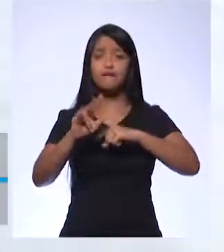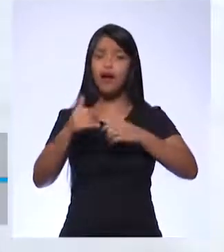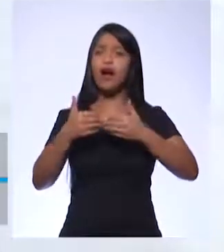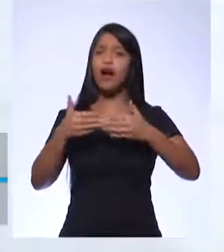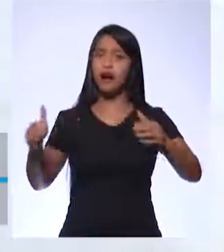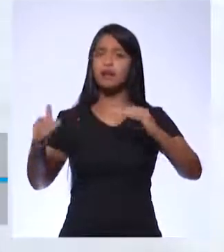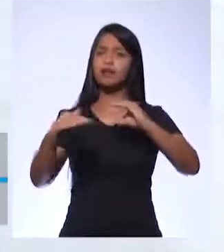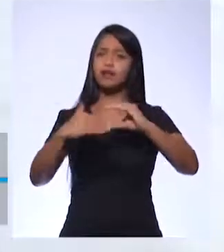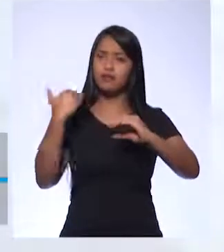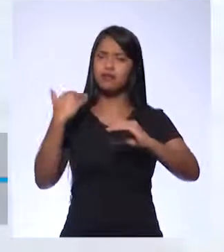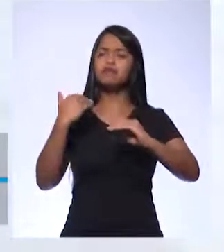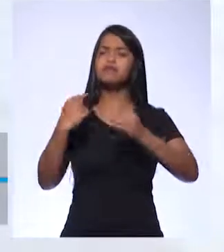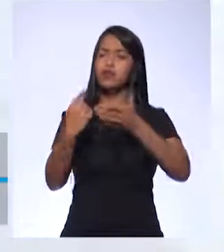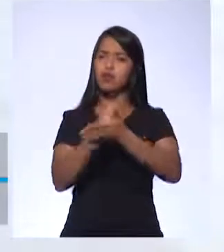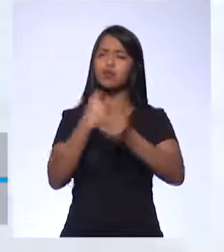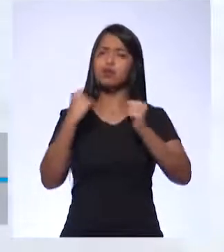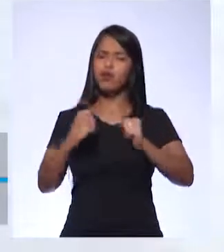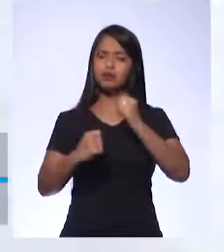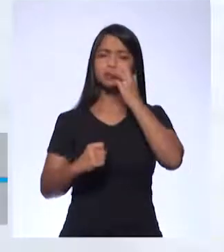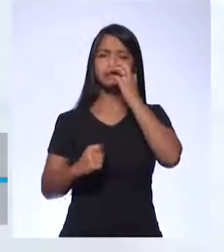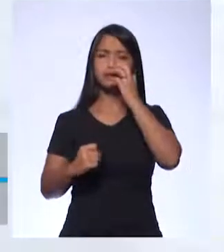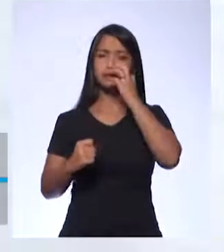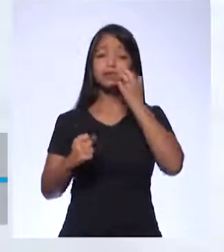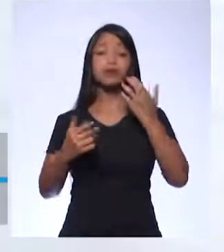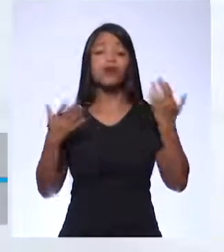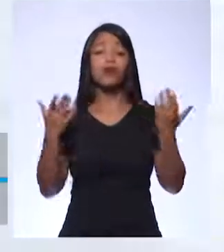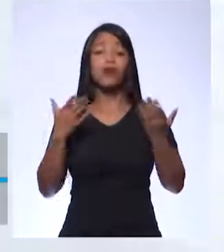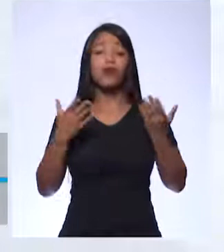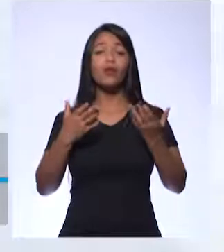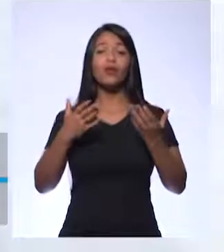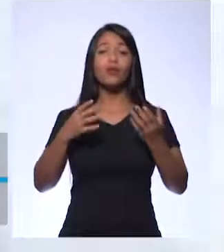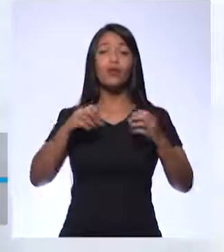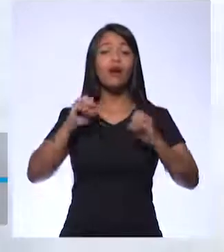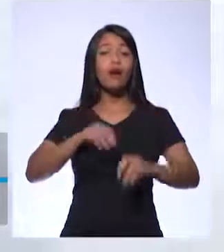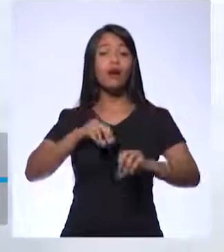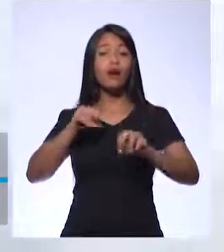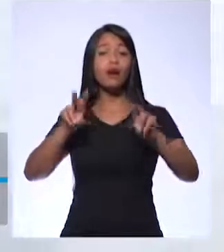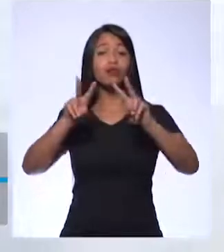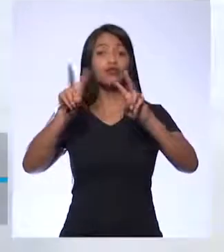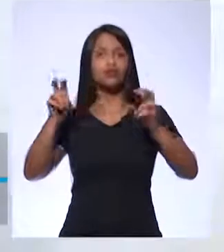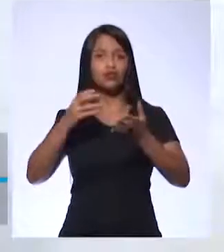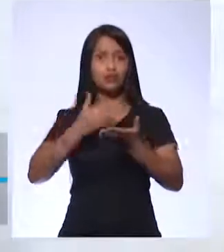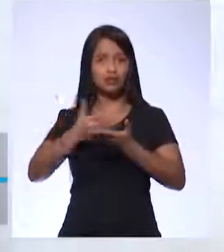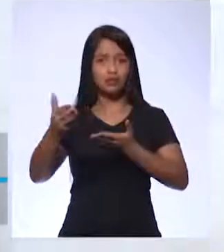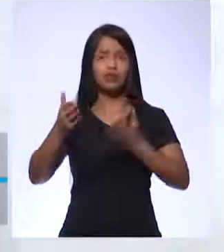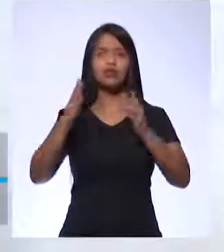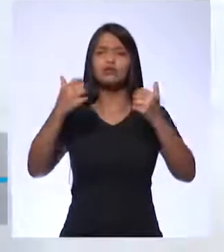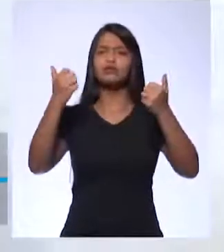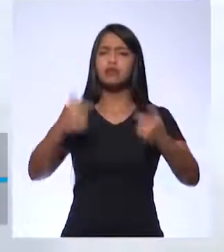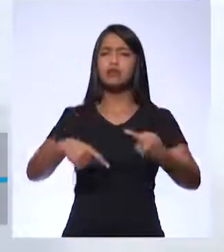Bom, agora a gente vai entrar então no assunto da aula propriamente dito. A gente falou um pouquinho o que é